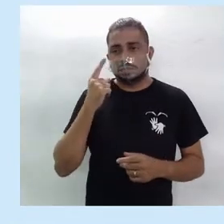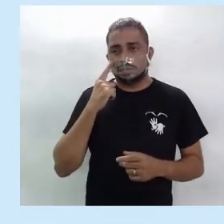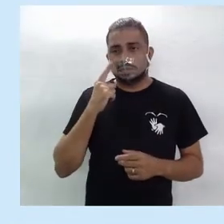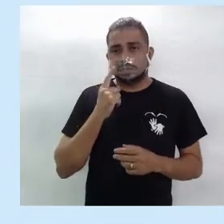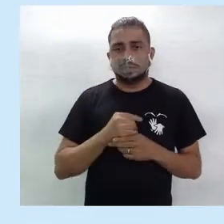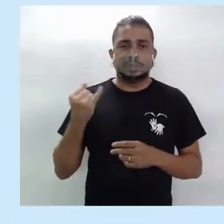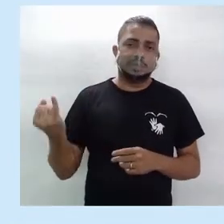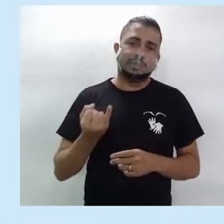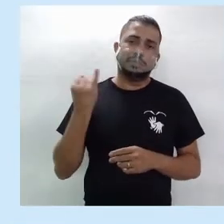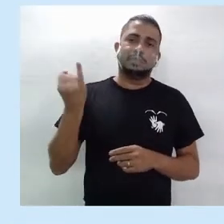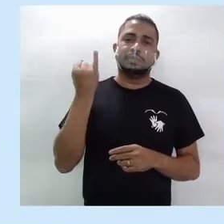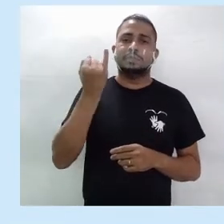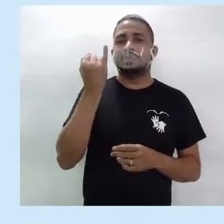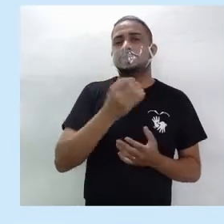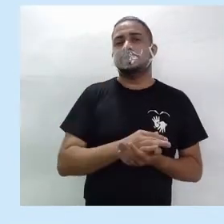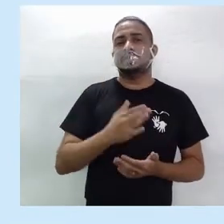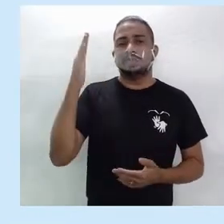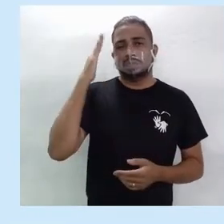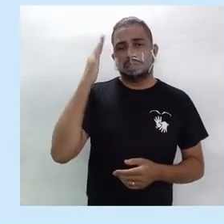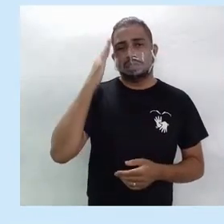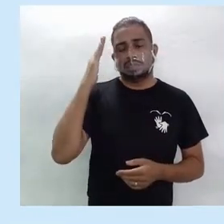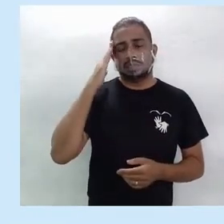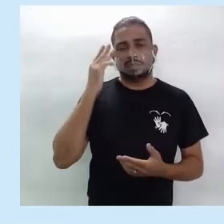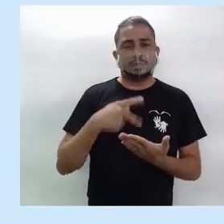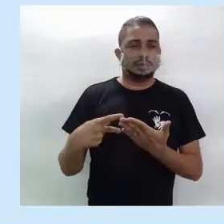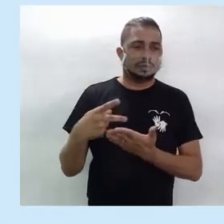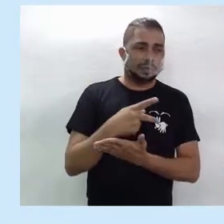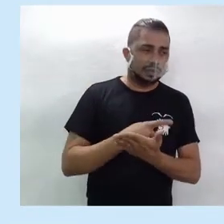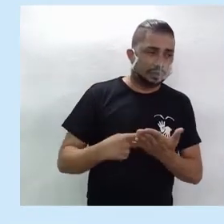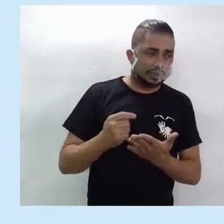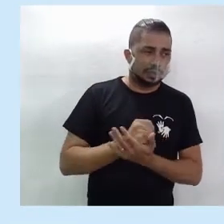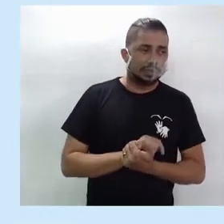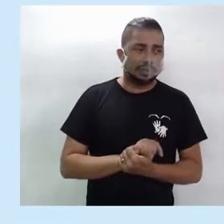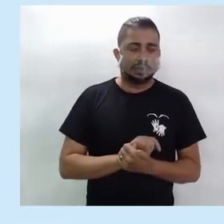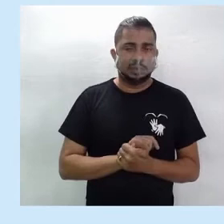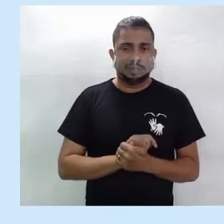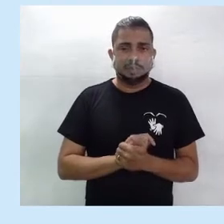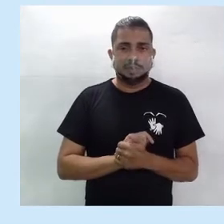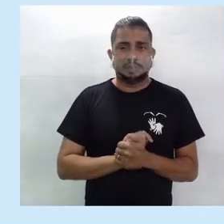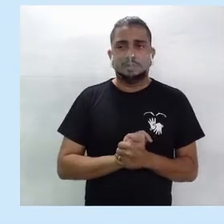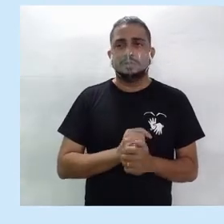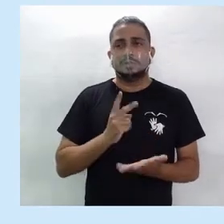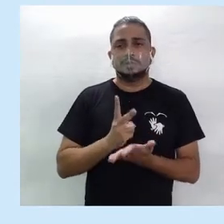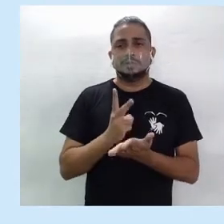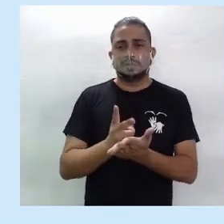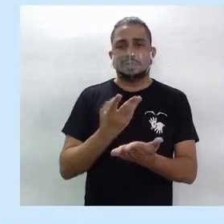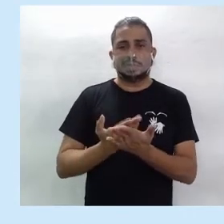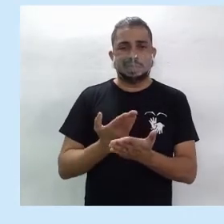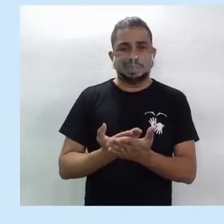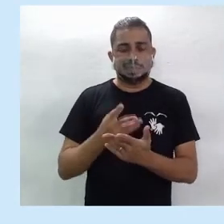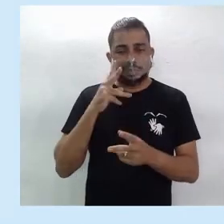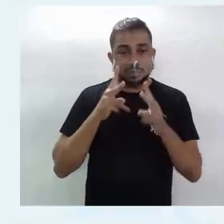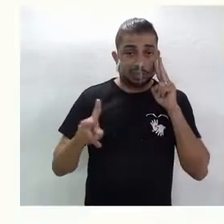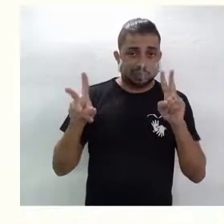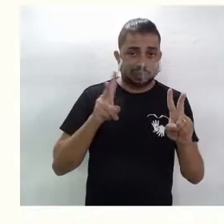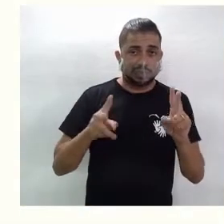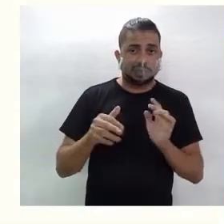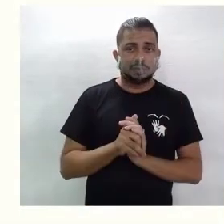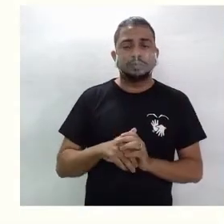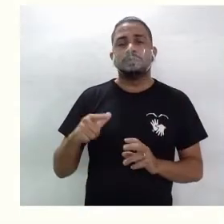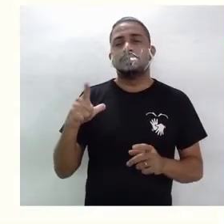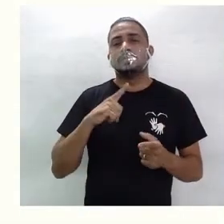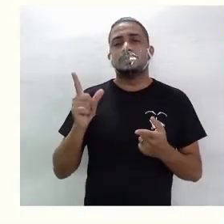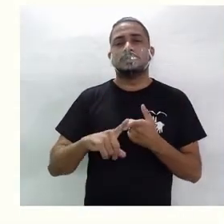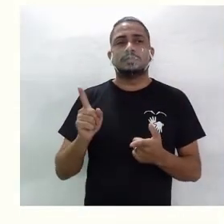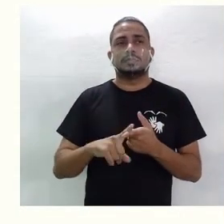de importância de entendimento dos mapas, certo? Vamos continuar nossa aula. Olha na tela mais uma vez. Existem também